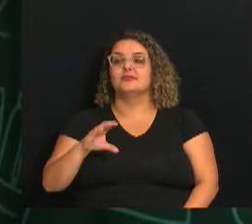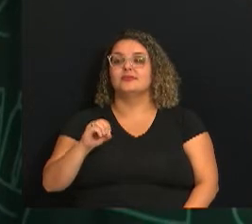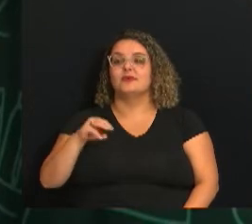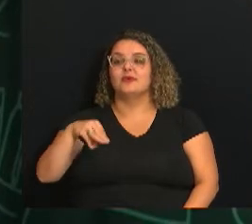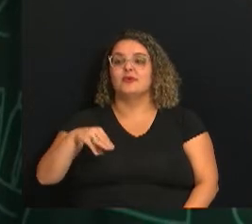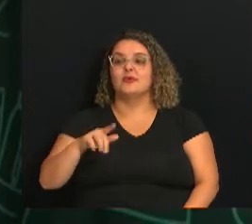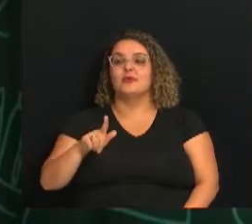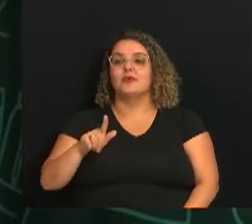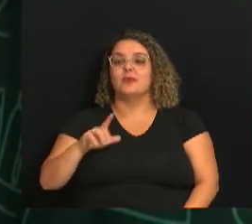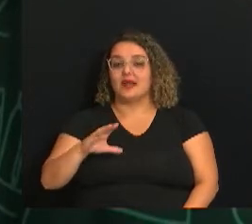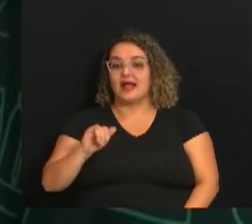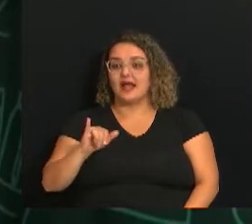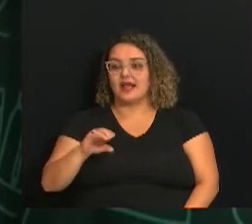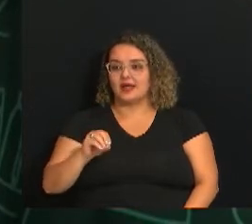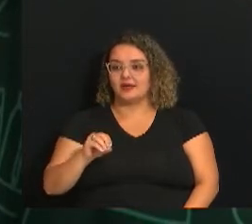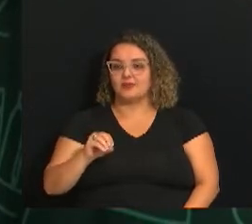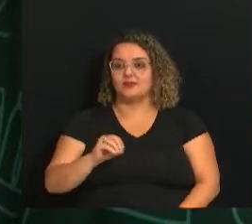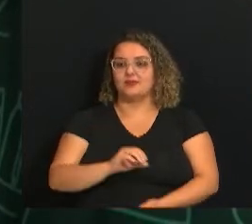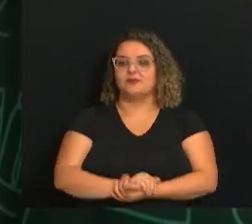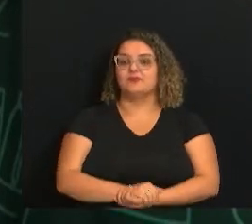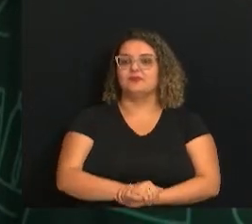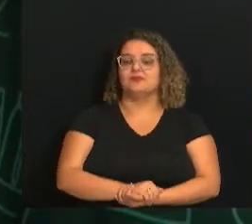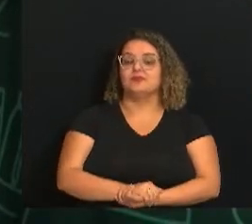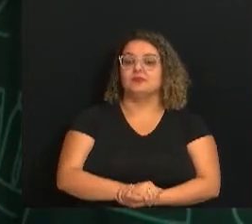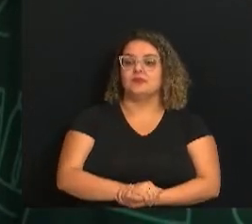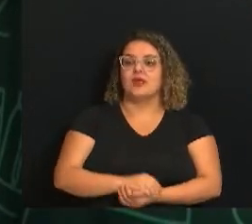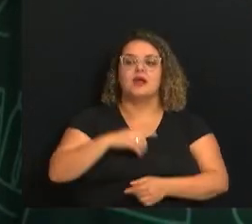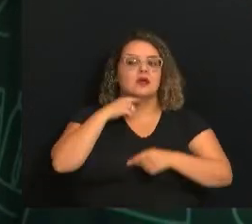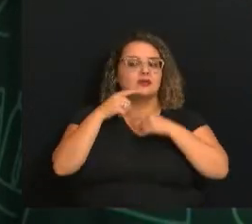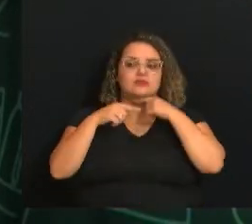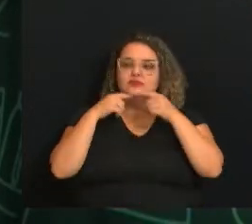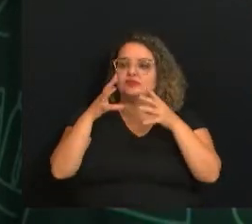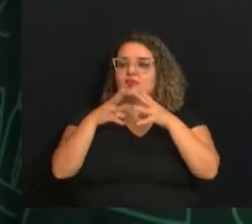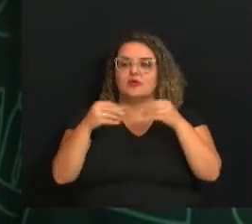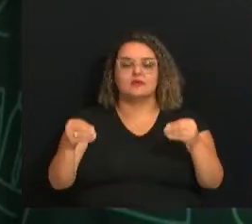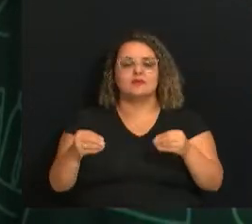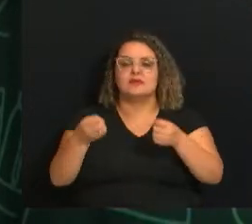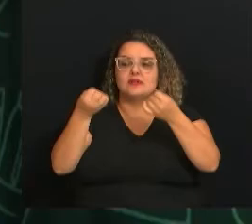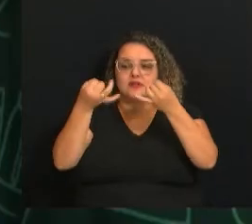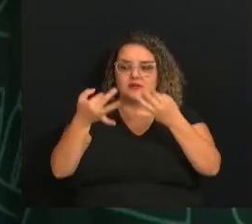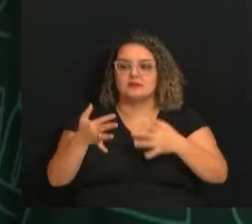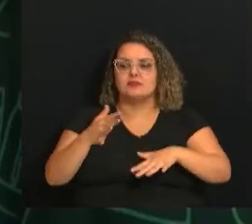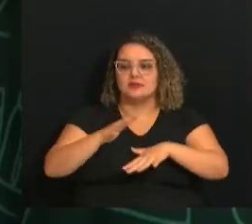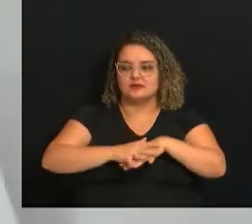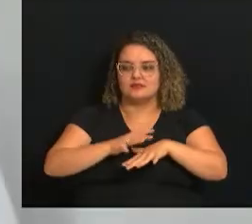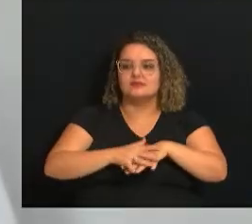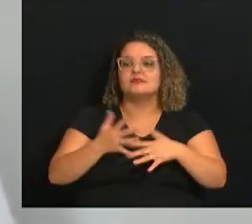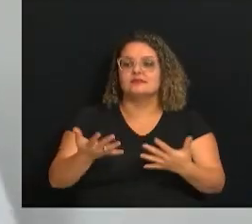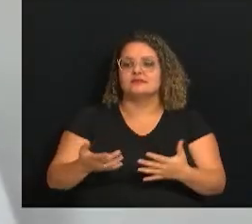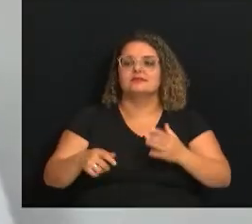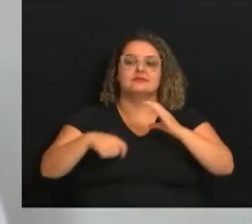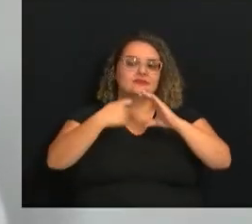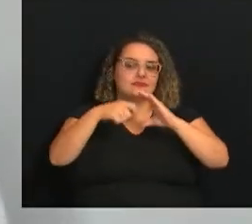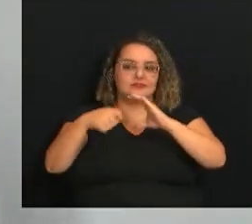Aí você tira dúvida do pessoal, tudo? Eu gravo vídeos lá, resolvendo